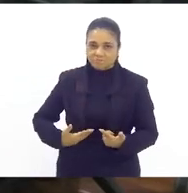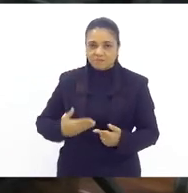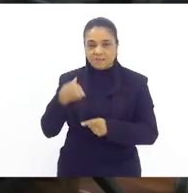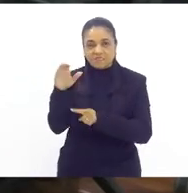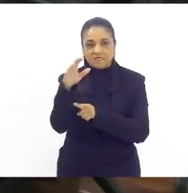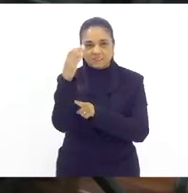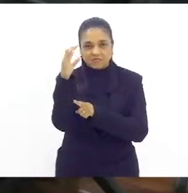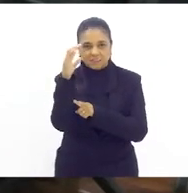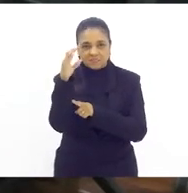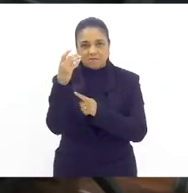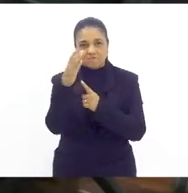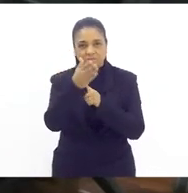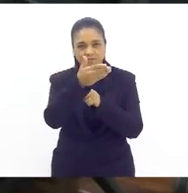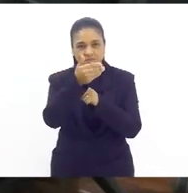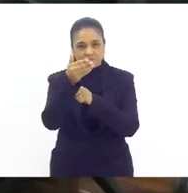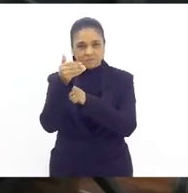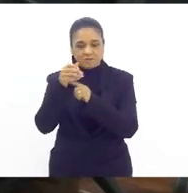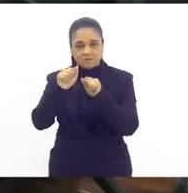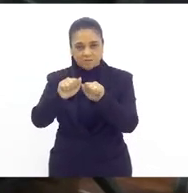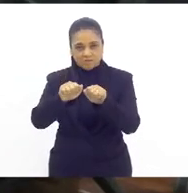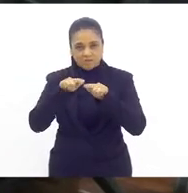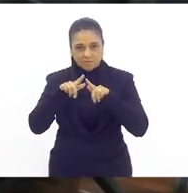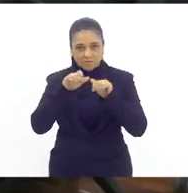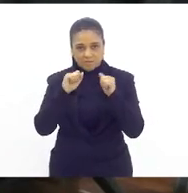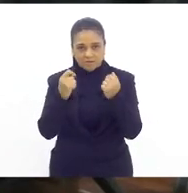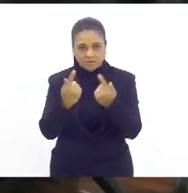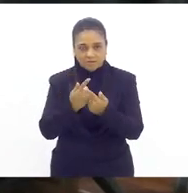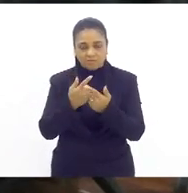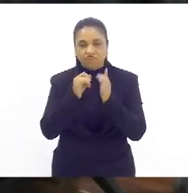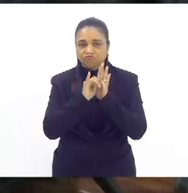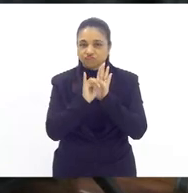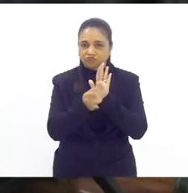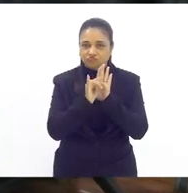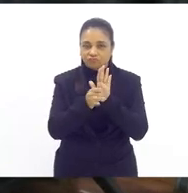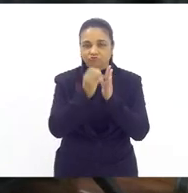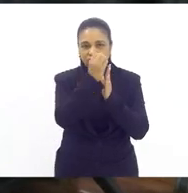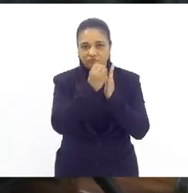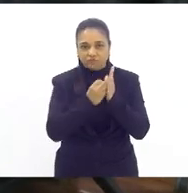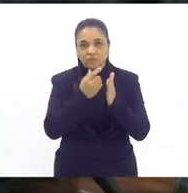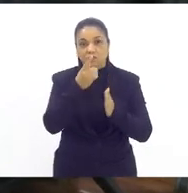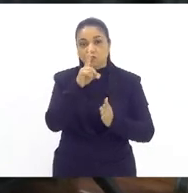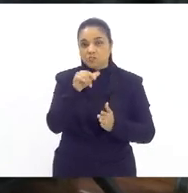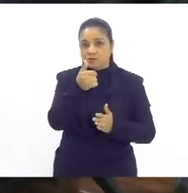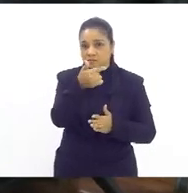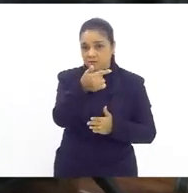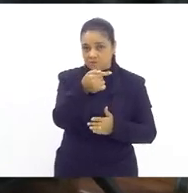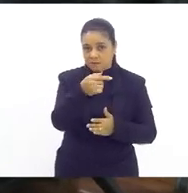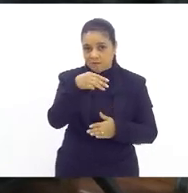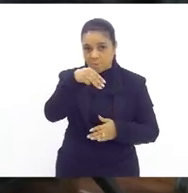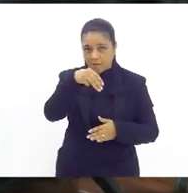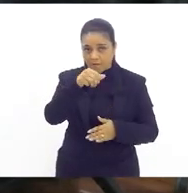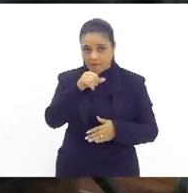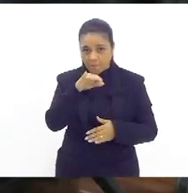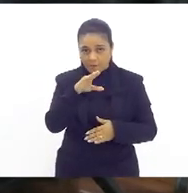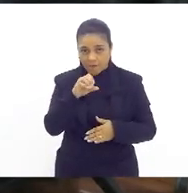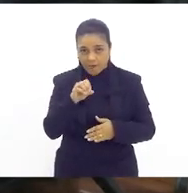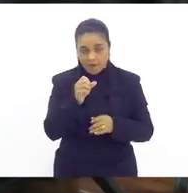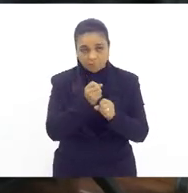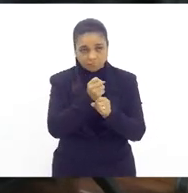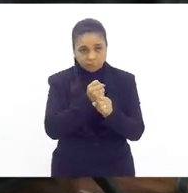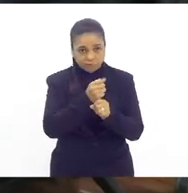da alerj conforme edital publicada no Diário Oficial no dia 17 de Maio do corrente ano